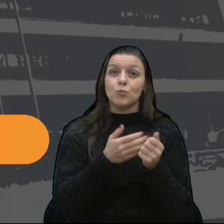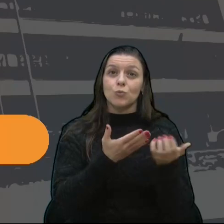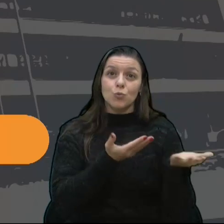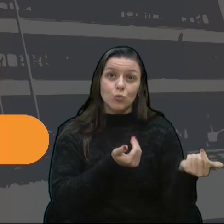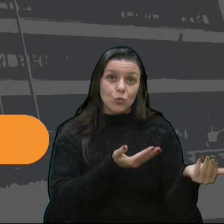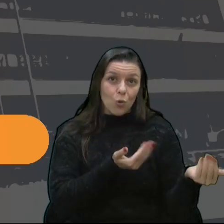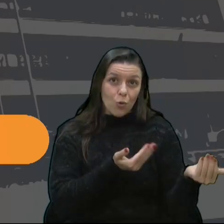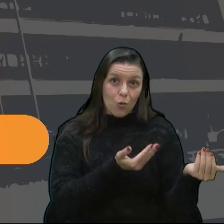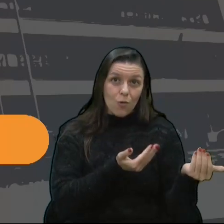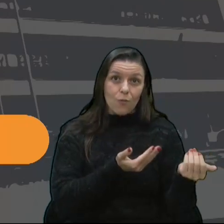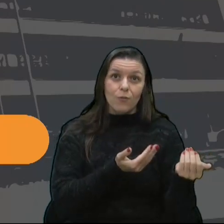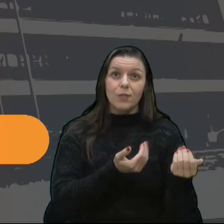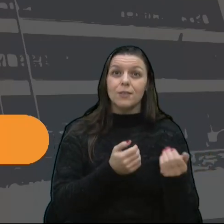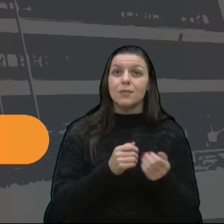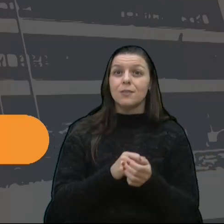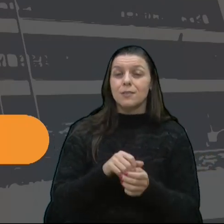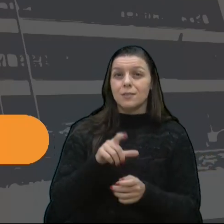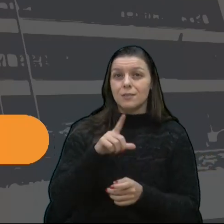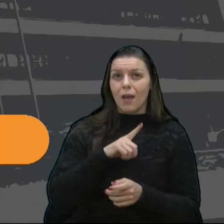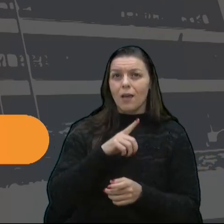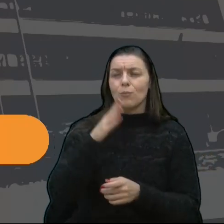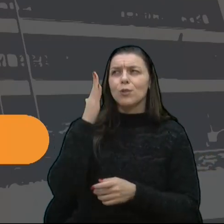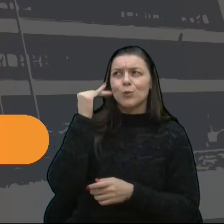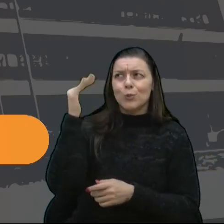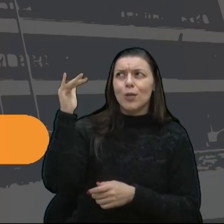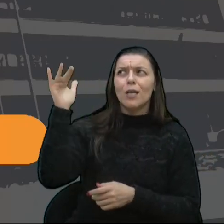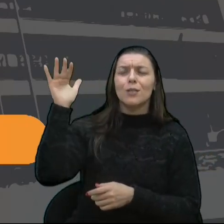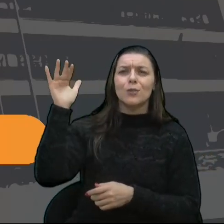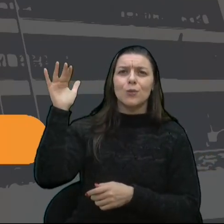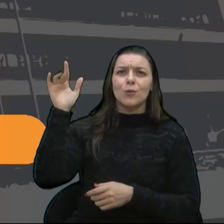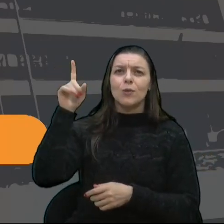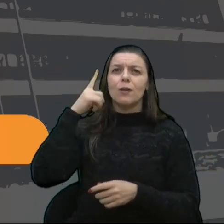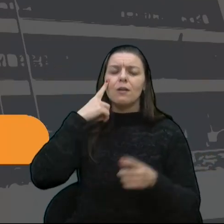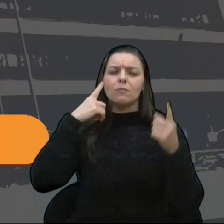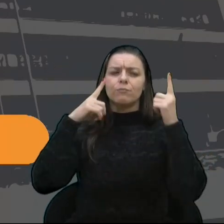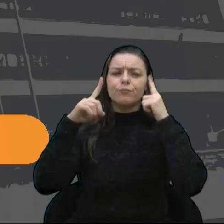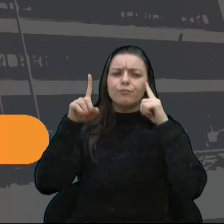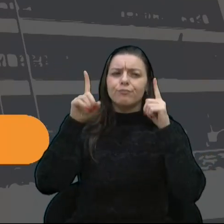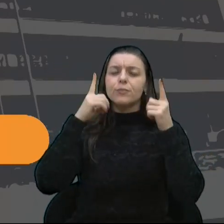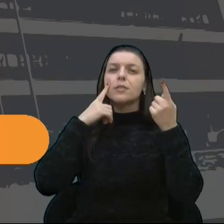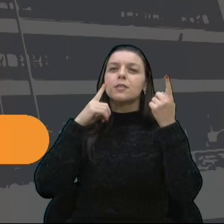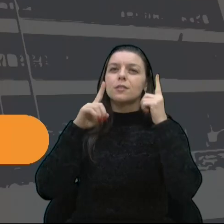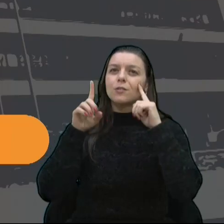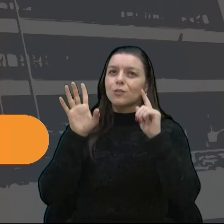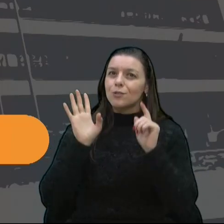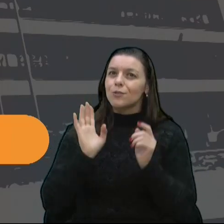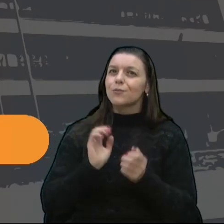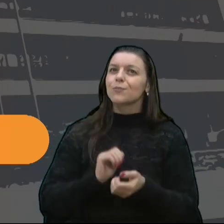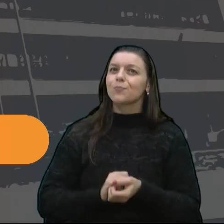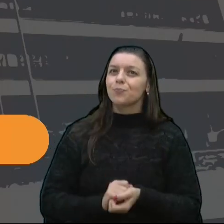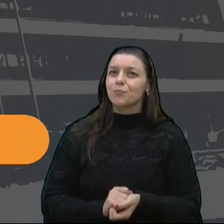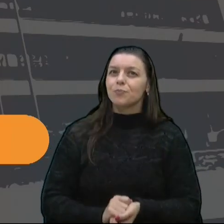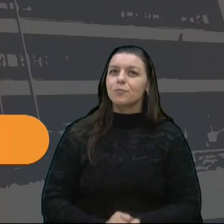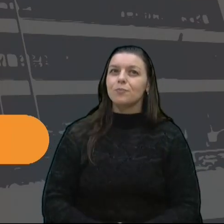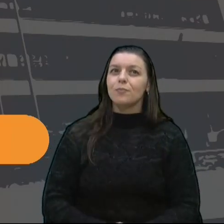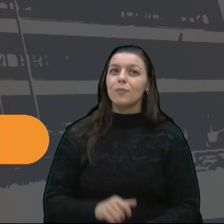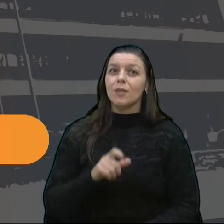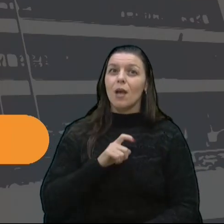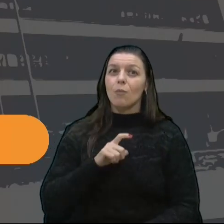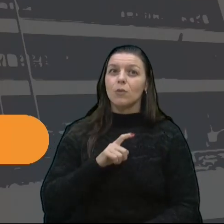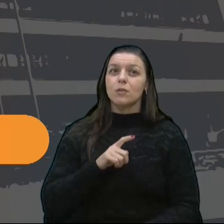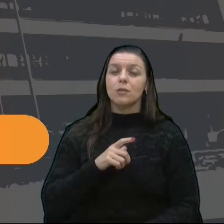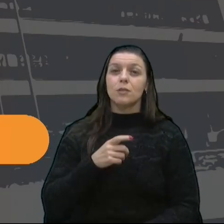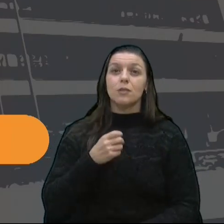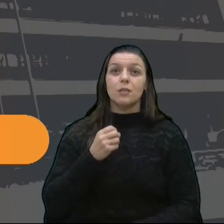jovens, muito sonhadores, muito imaginativos, né, muito ávidos